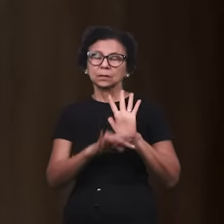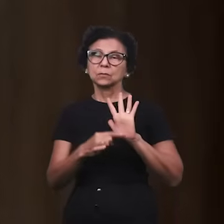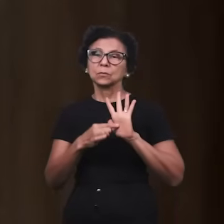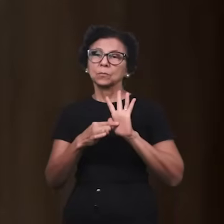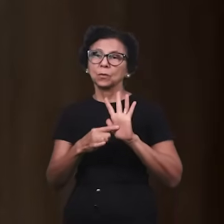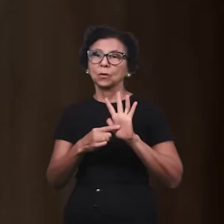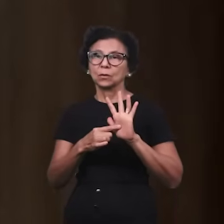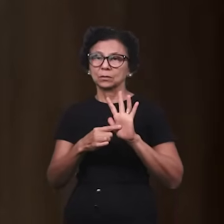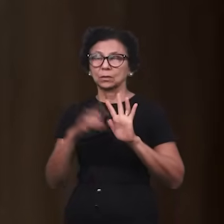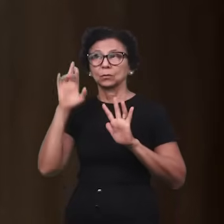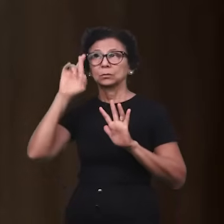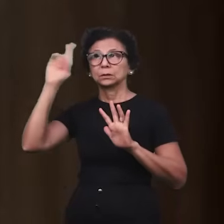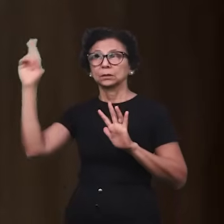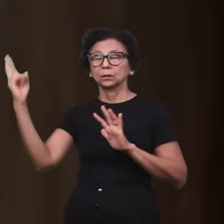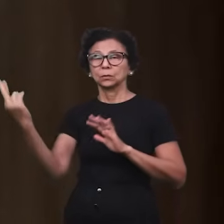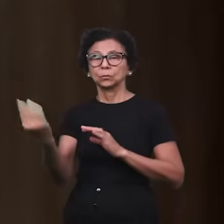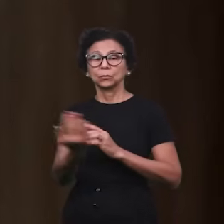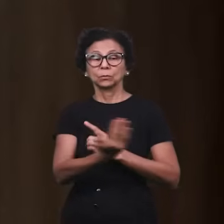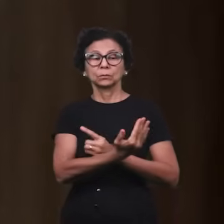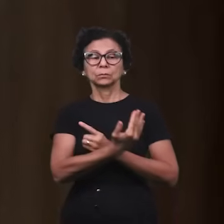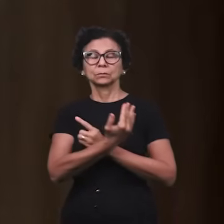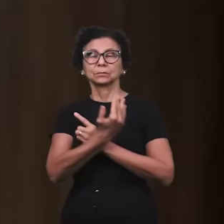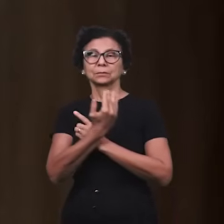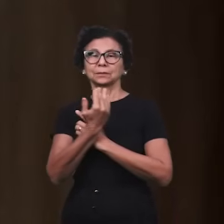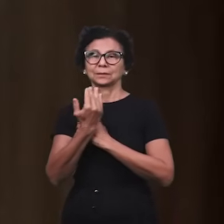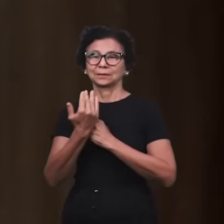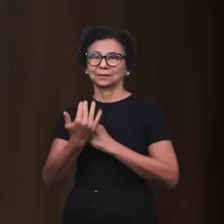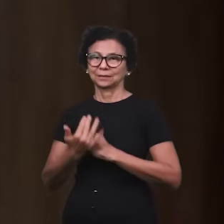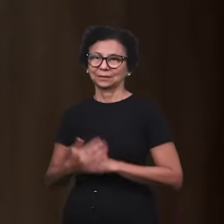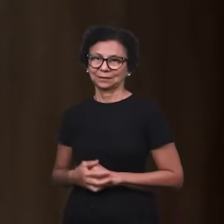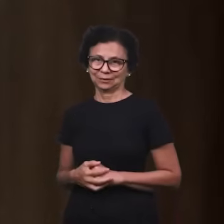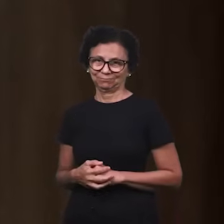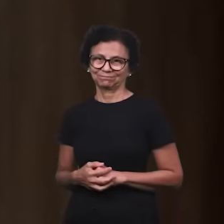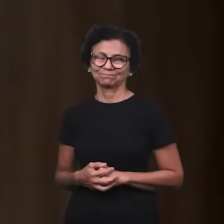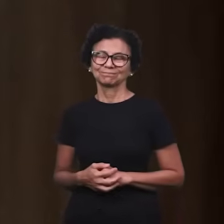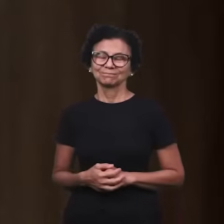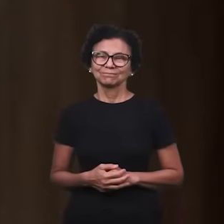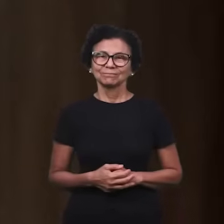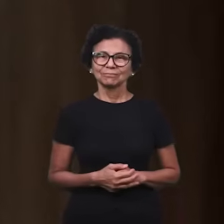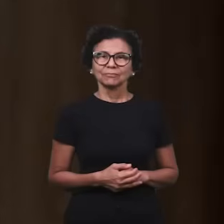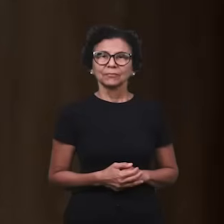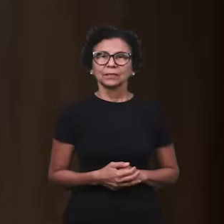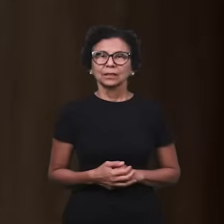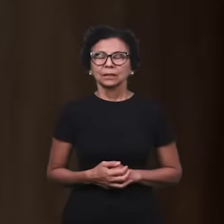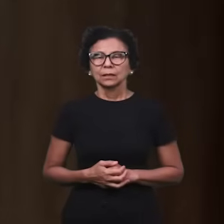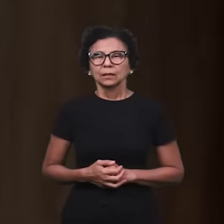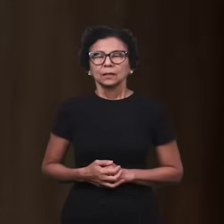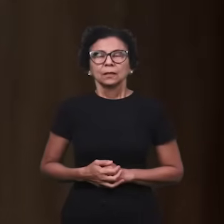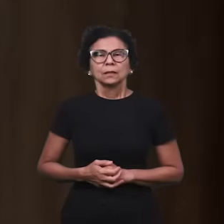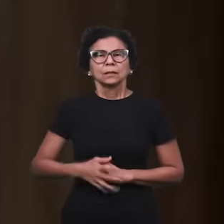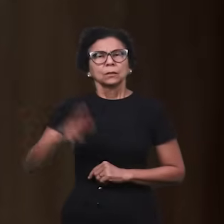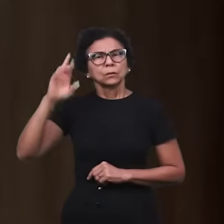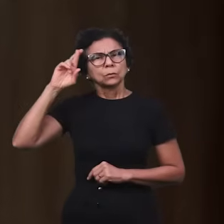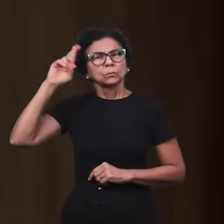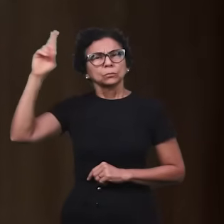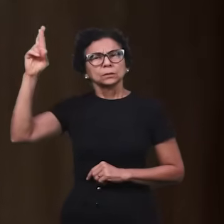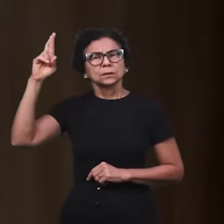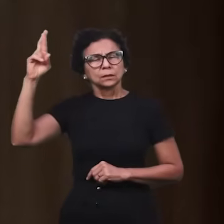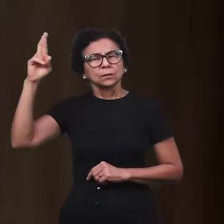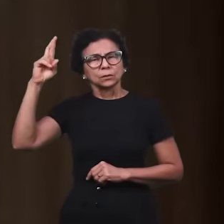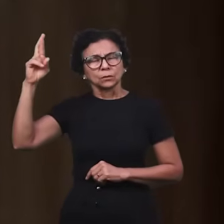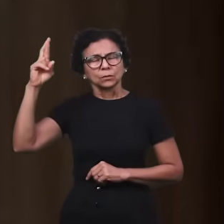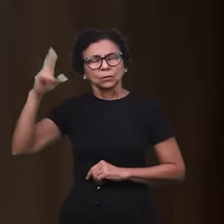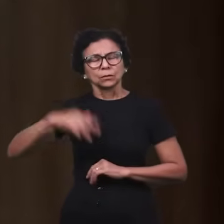mãos. Então, quando a nossa família está cercada pelo Senhor, quando o Senhor é este muro que ele diz ser aqui